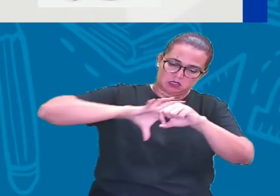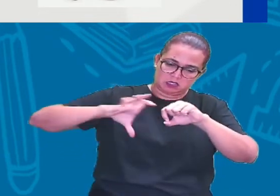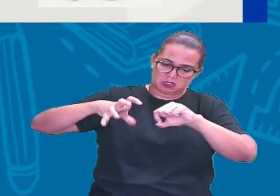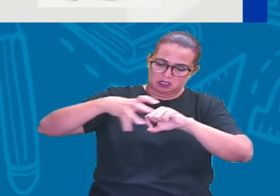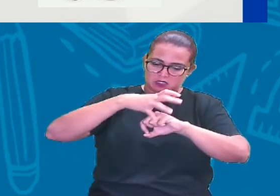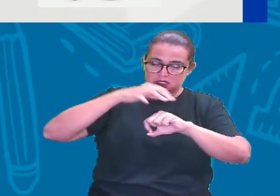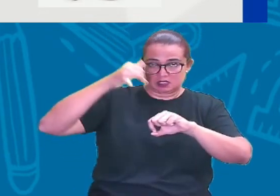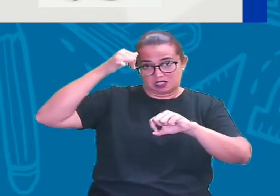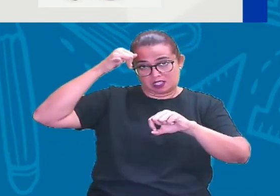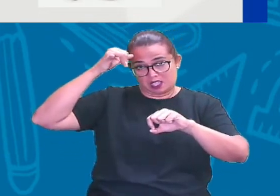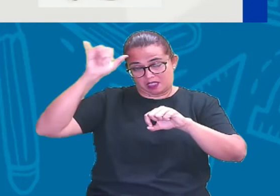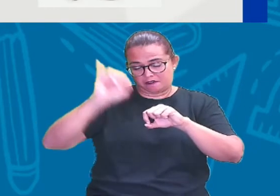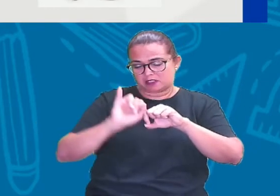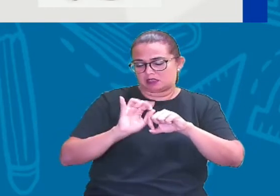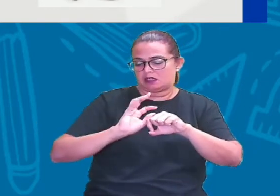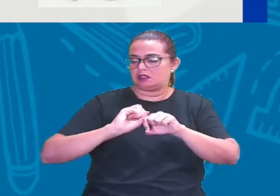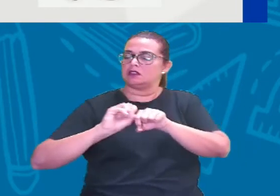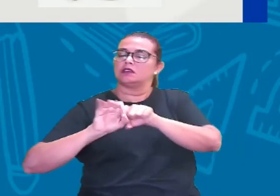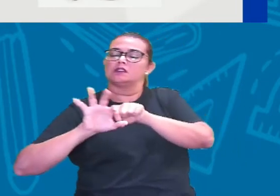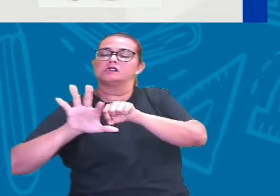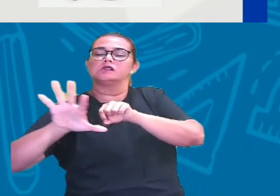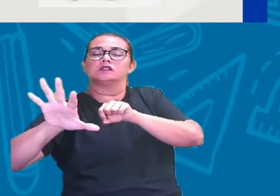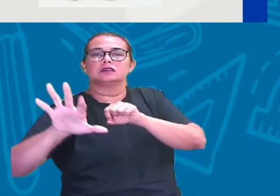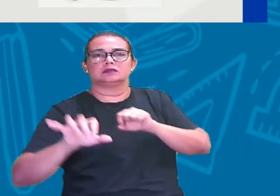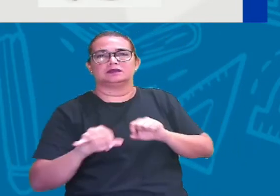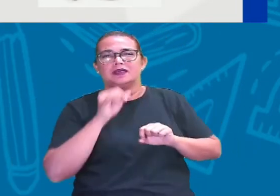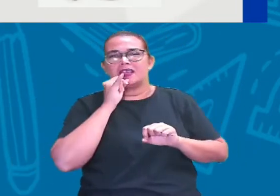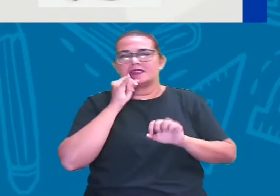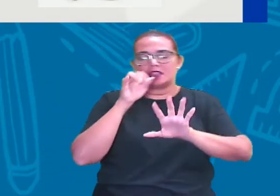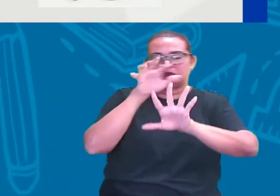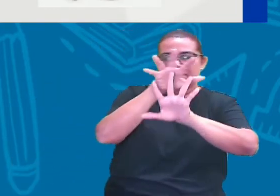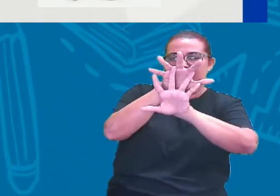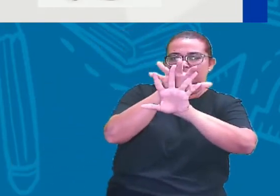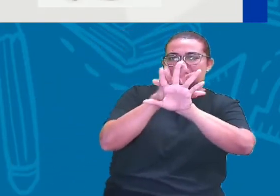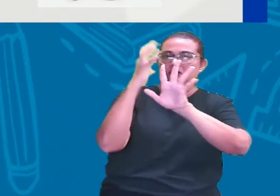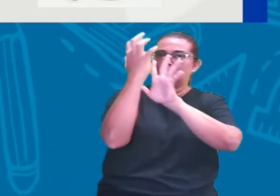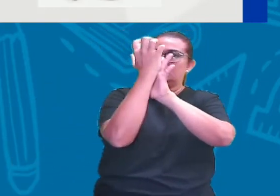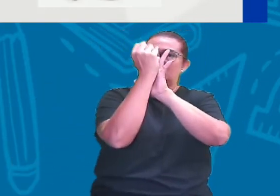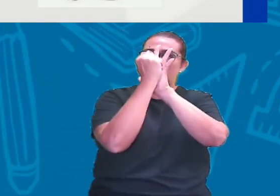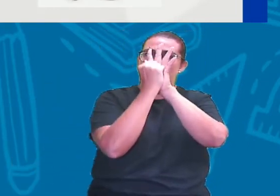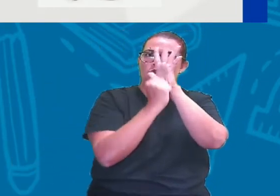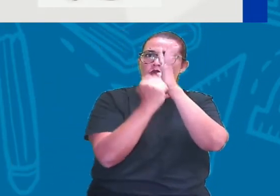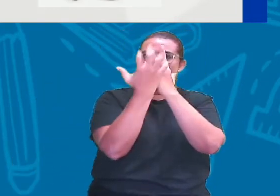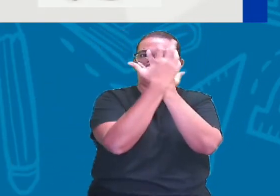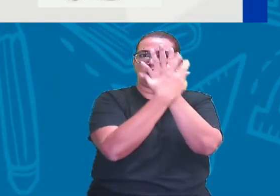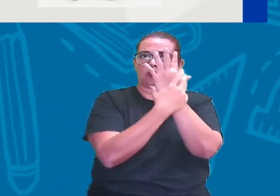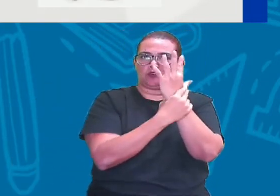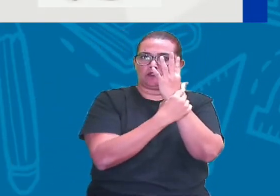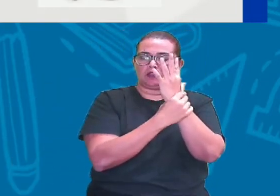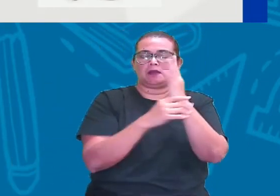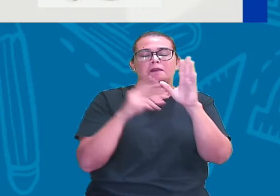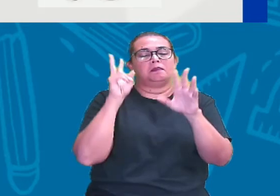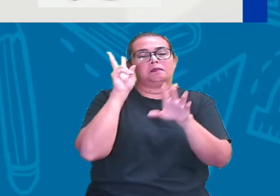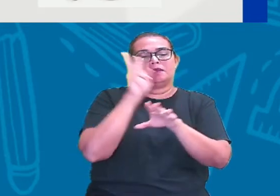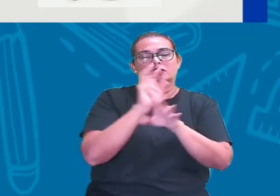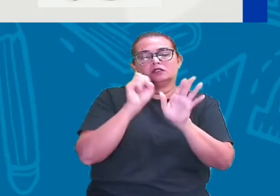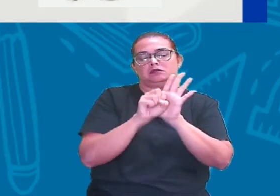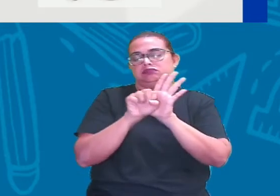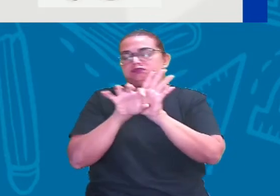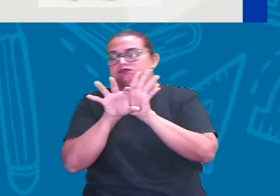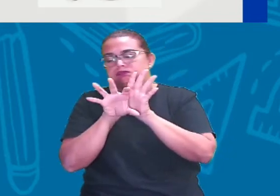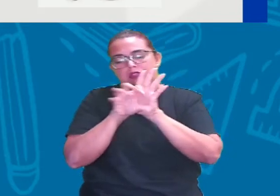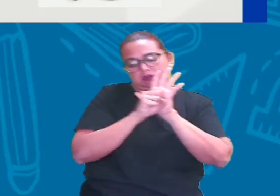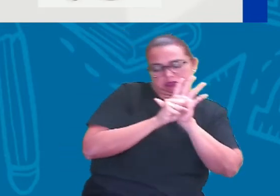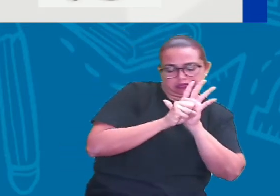Então, uma luva, né, feita de borracha é um bom isolante, né? O isopor é um bom isolante, o plástico é um